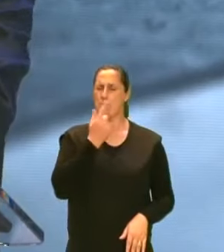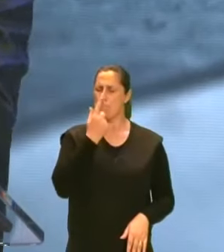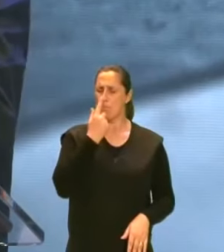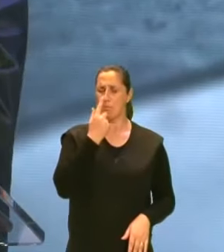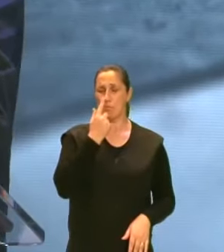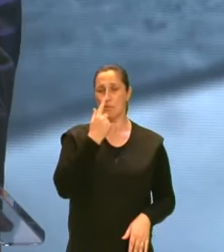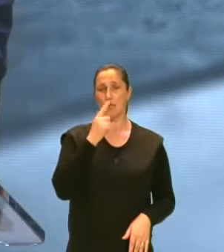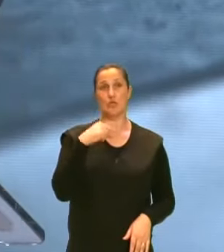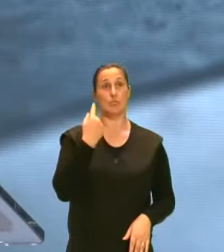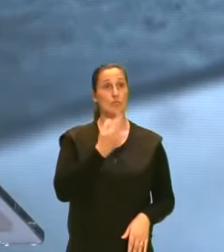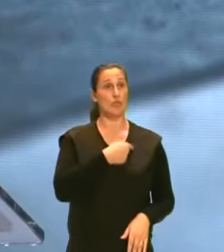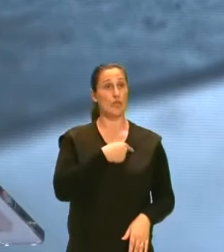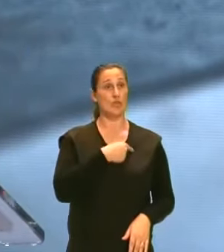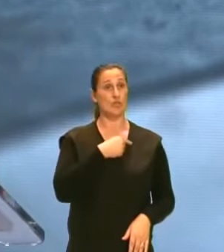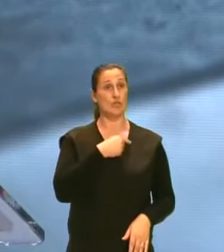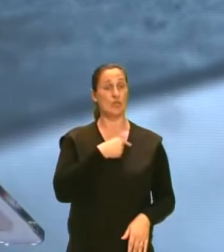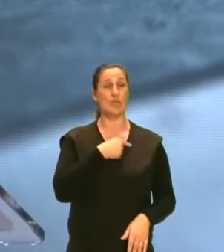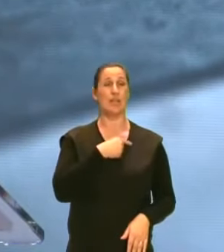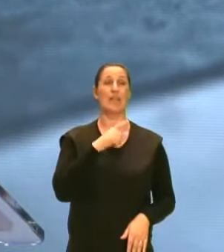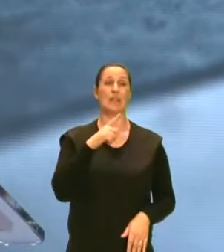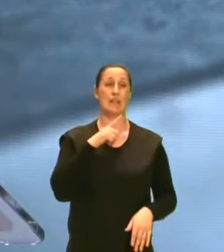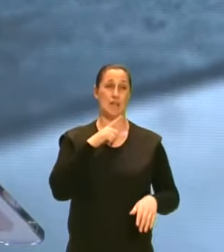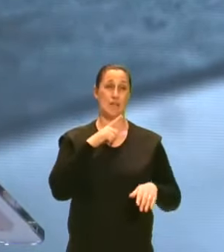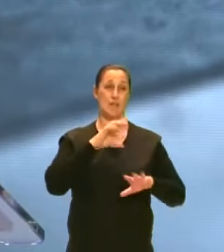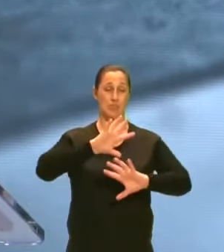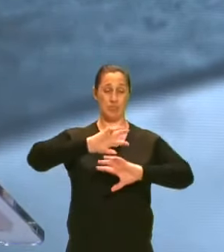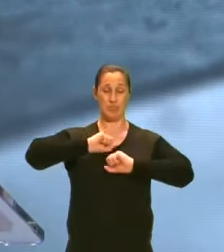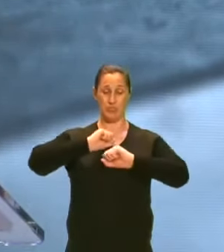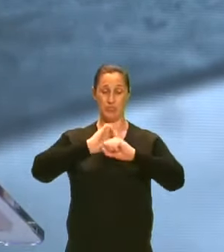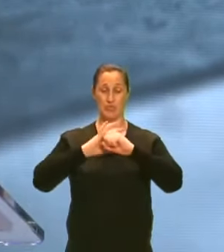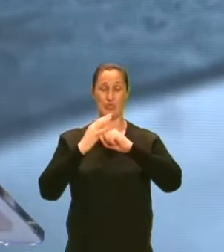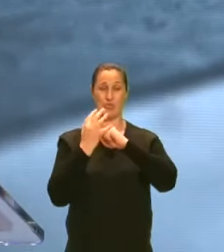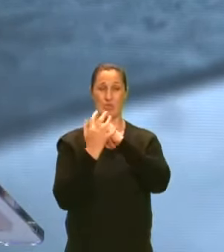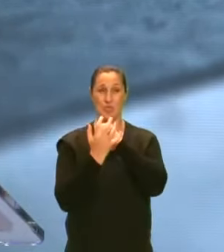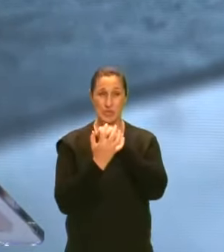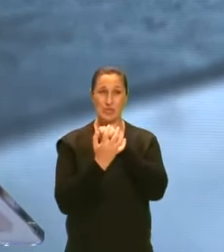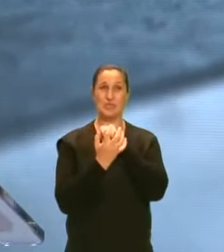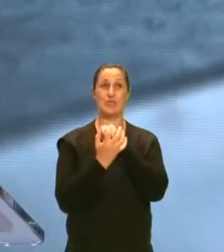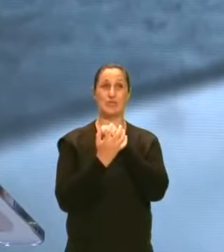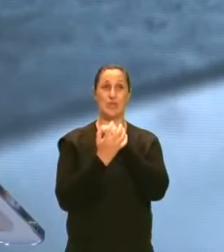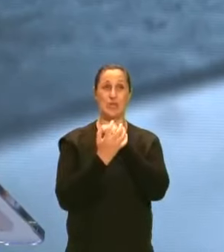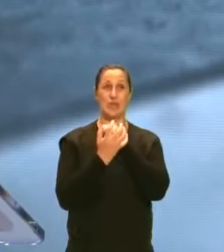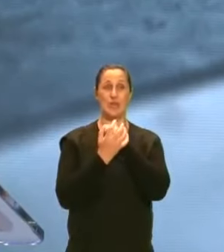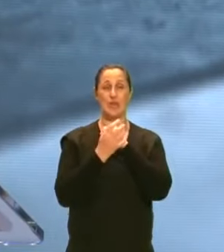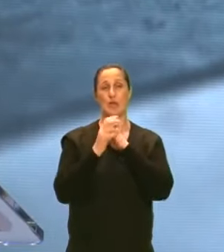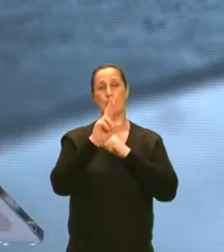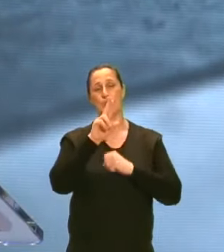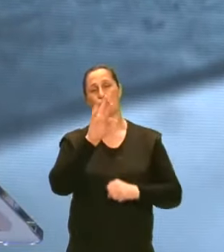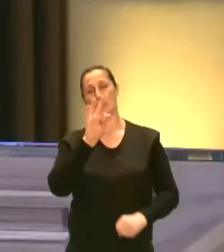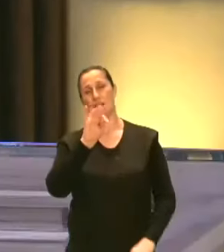Muito rápido, muito agressivo. Ela foi para a UTI, foi entubada.